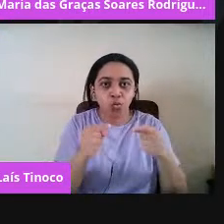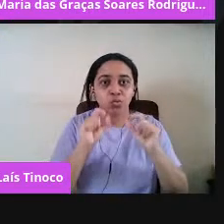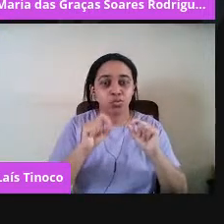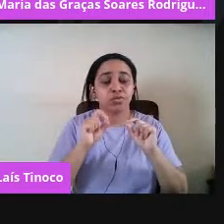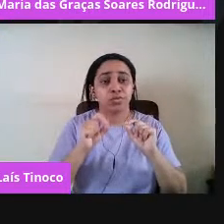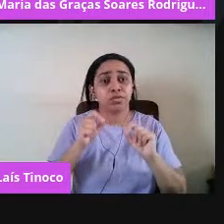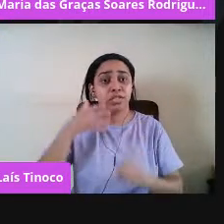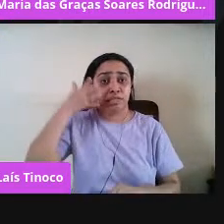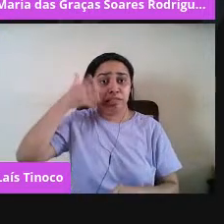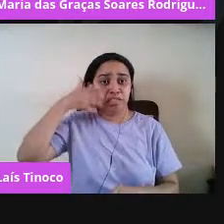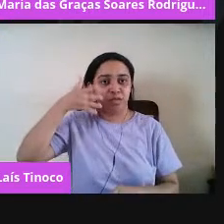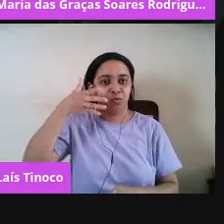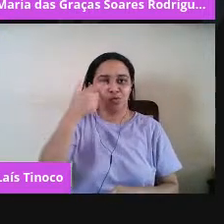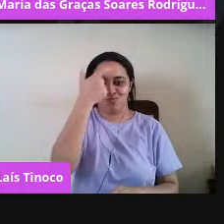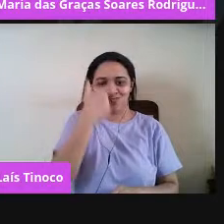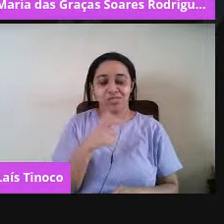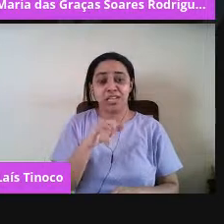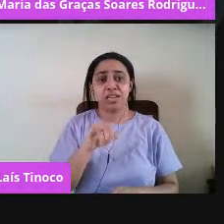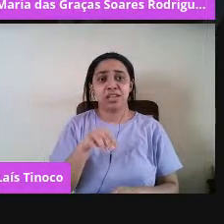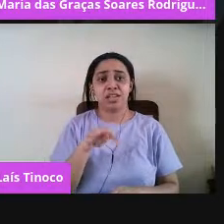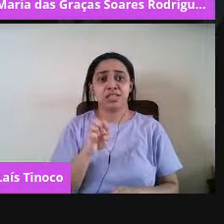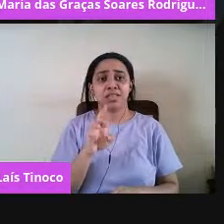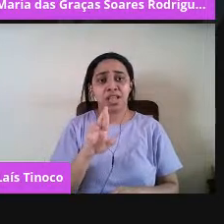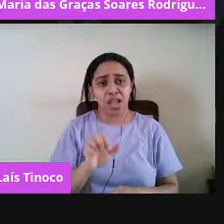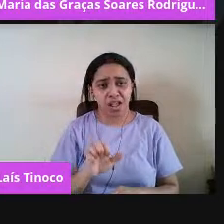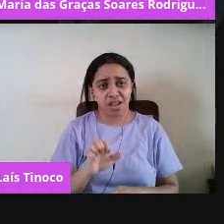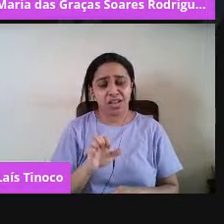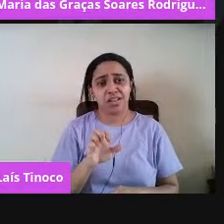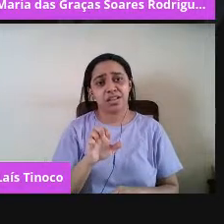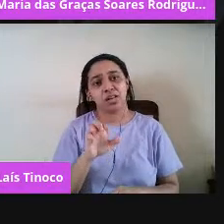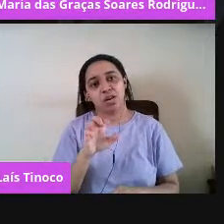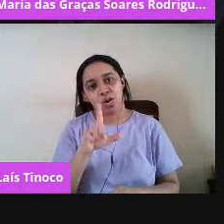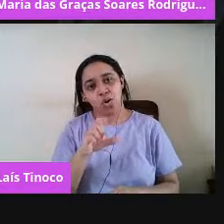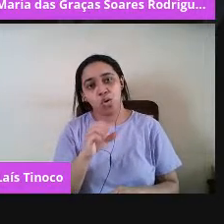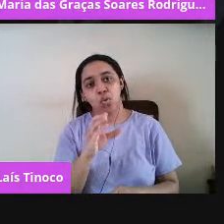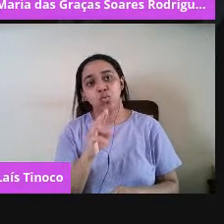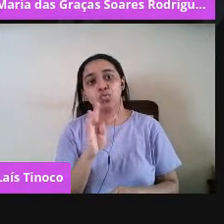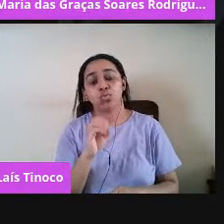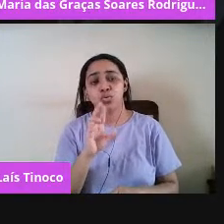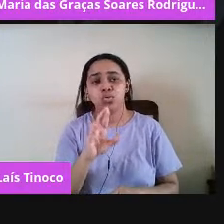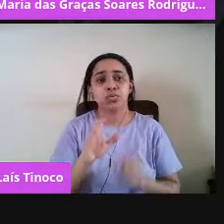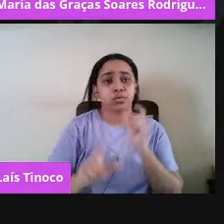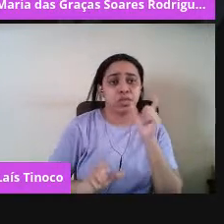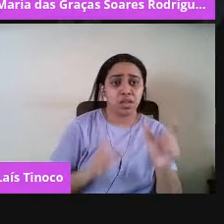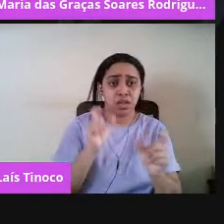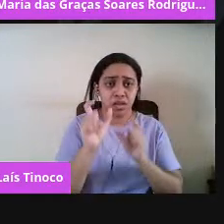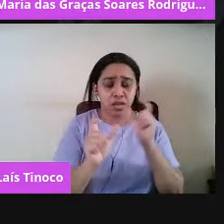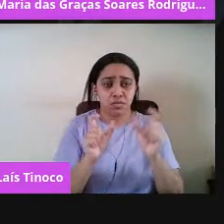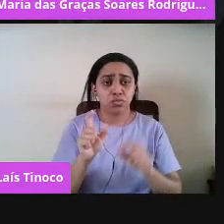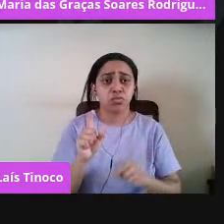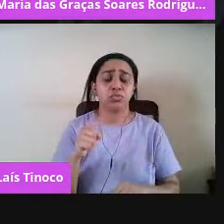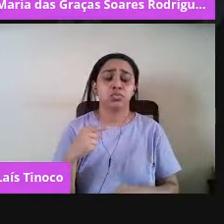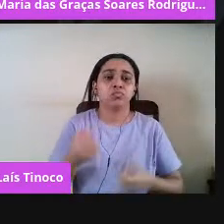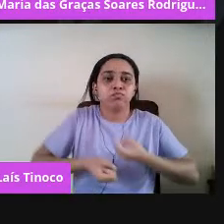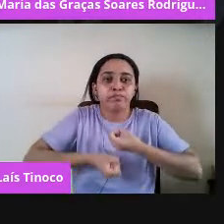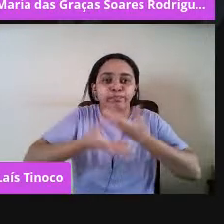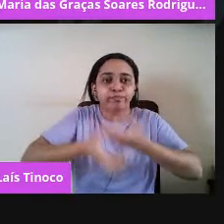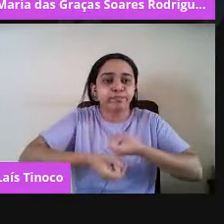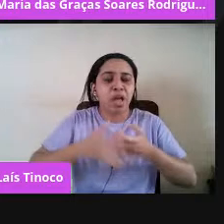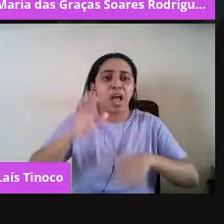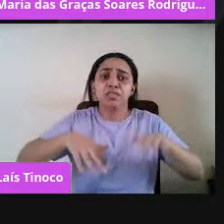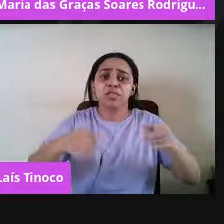do interlocutor nos seus próprios termos, as suas assunções acabam por se manifestar como